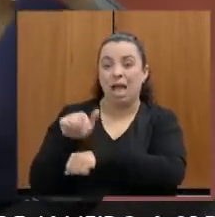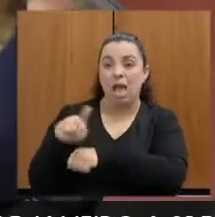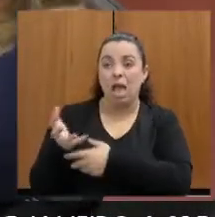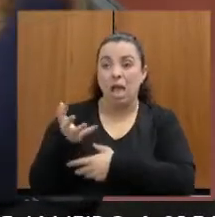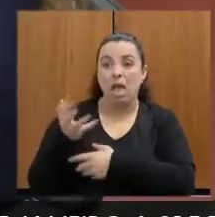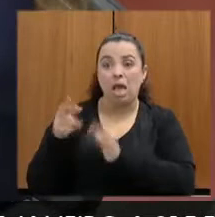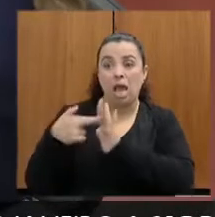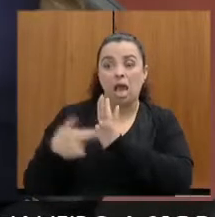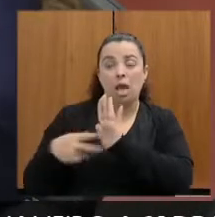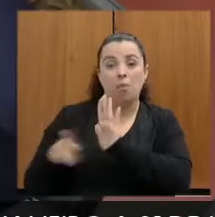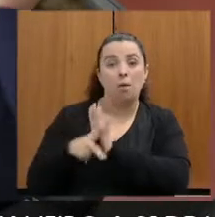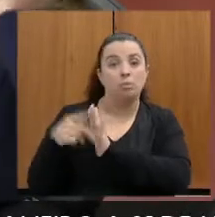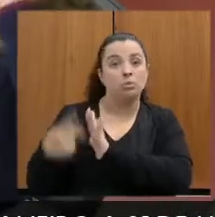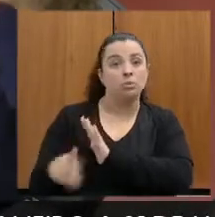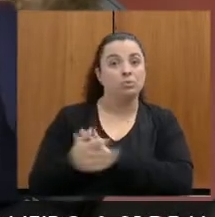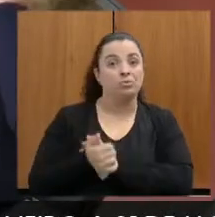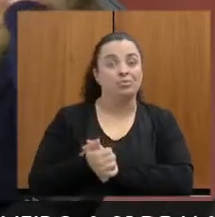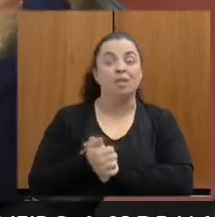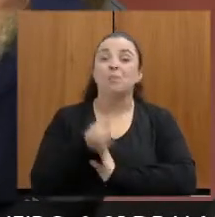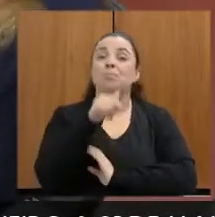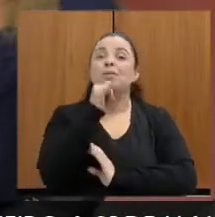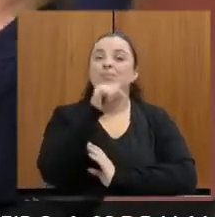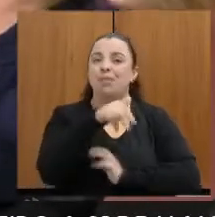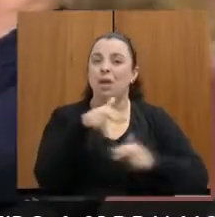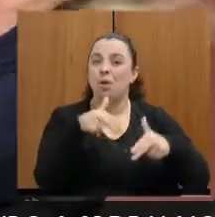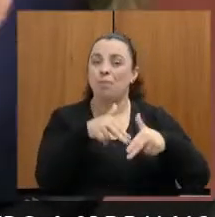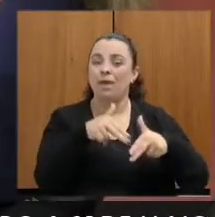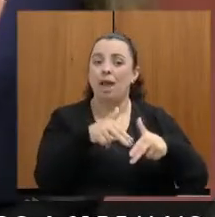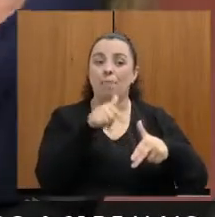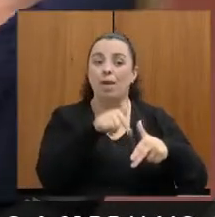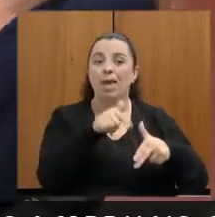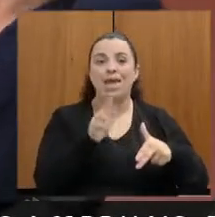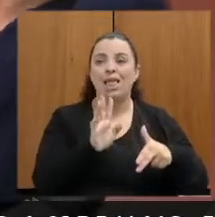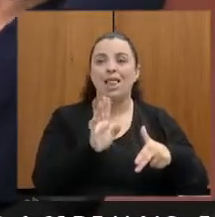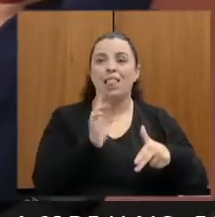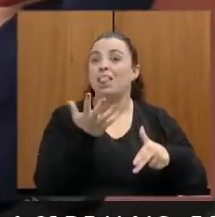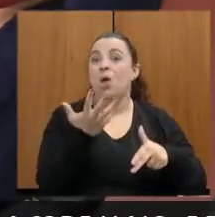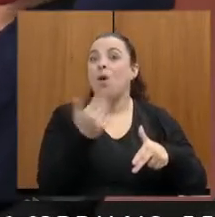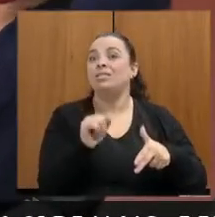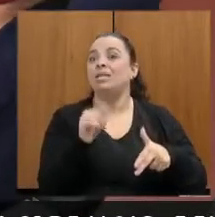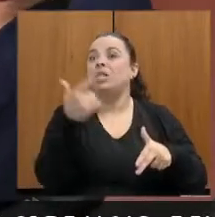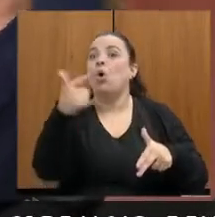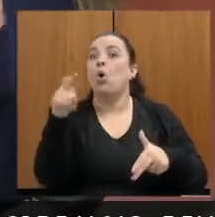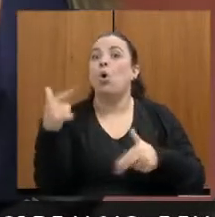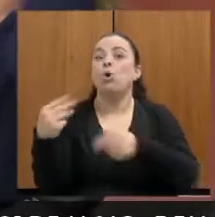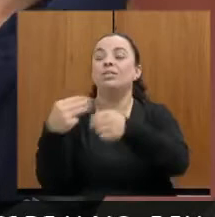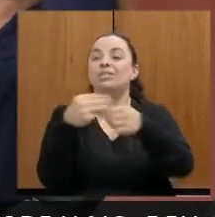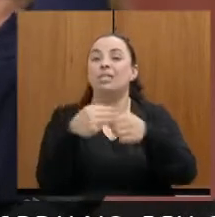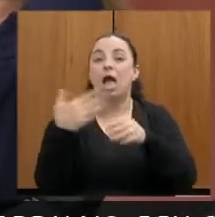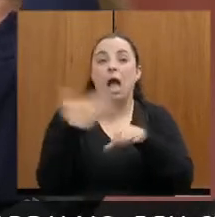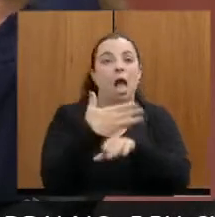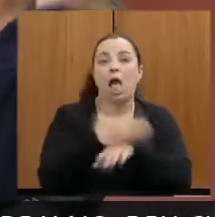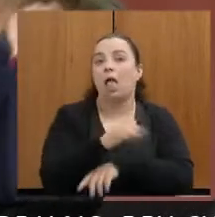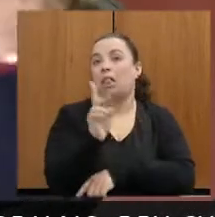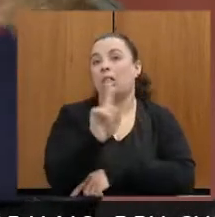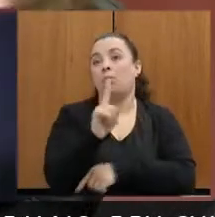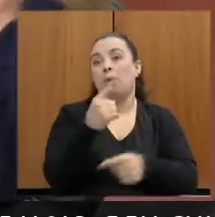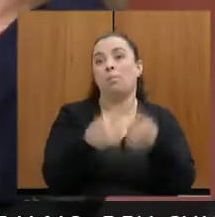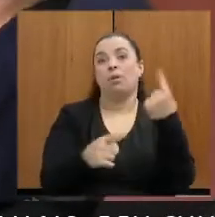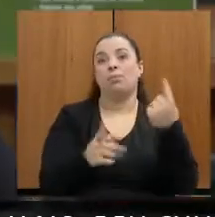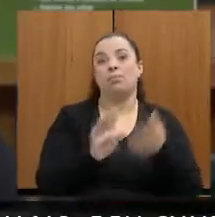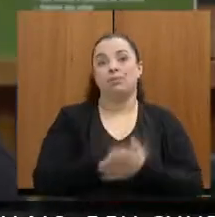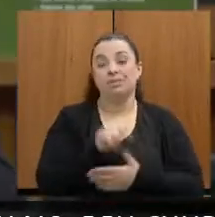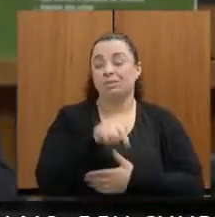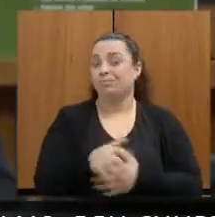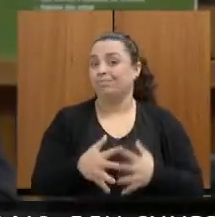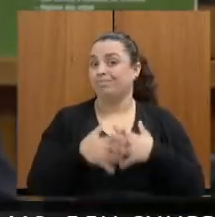própria como em Uberaba ele não deixa os outros municípios da macrorregião ter acesso Então isso é